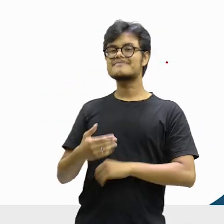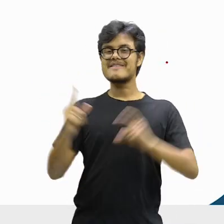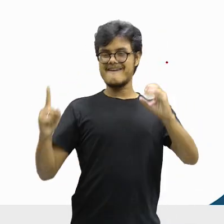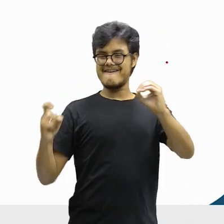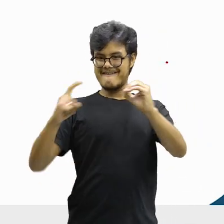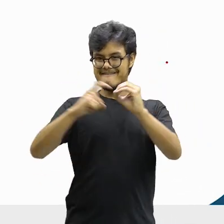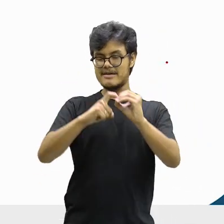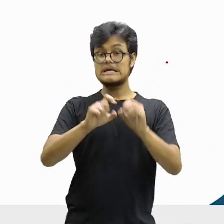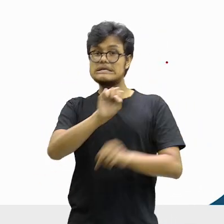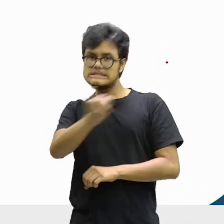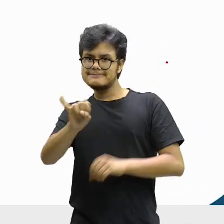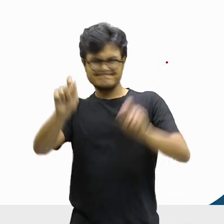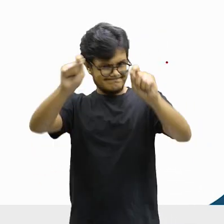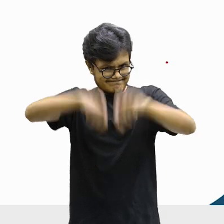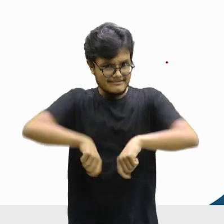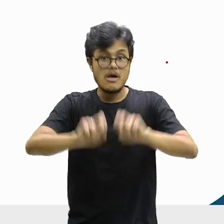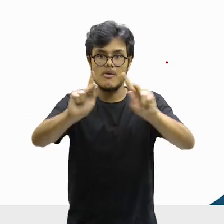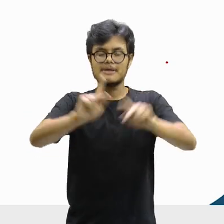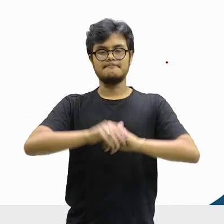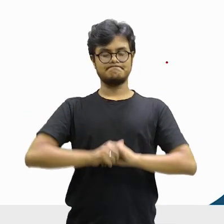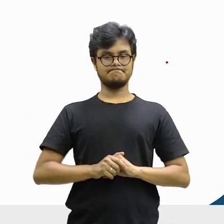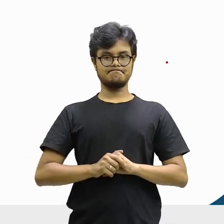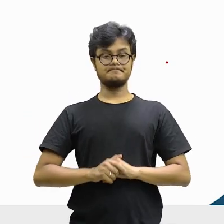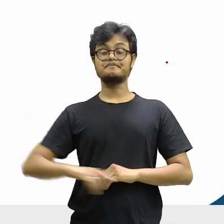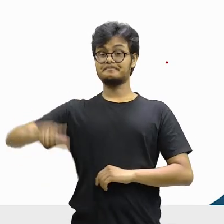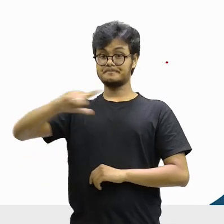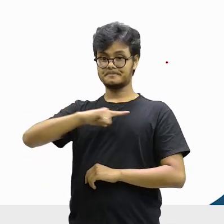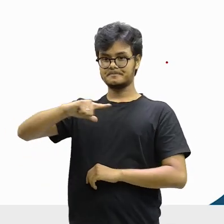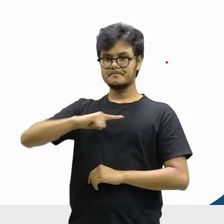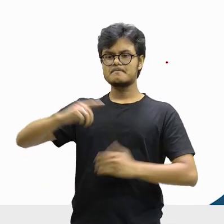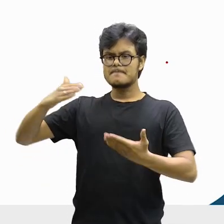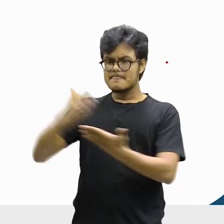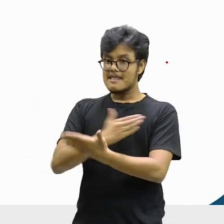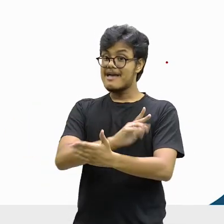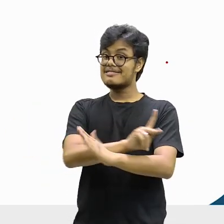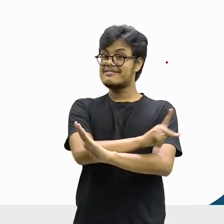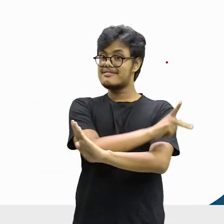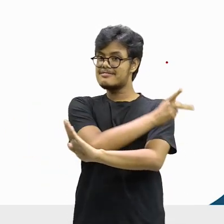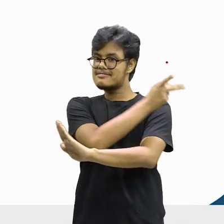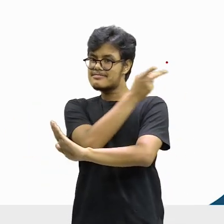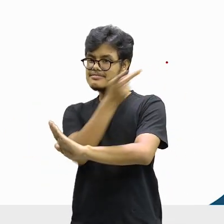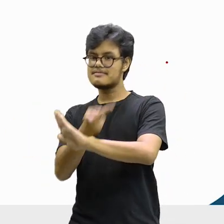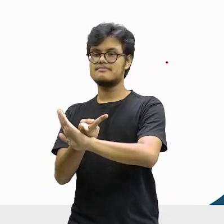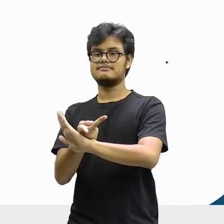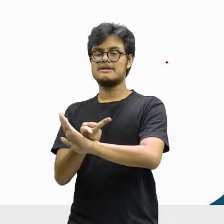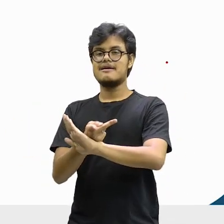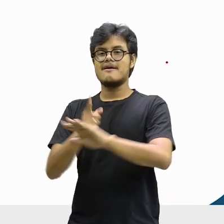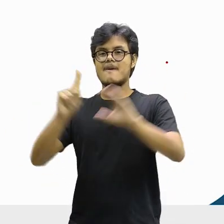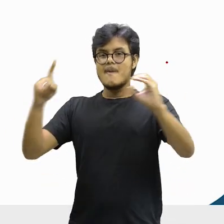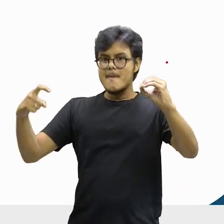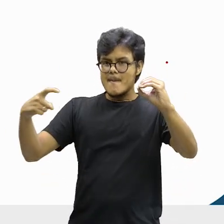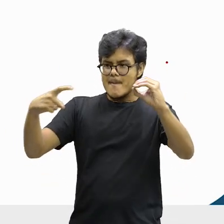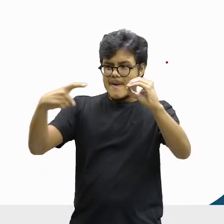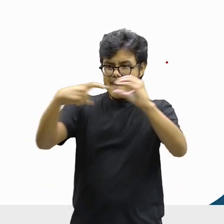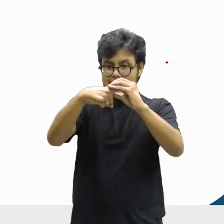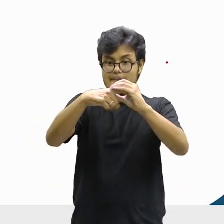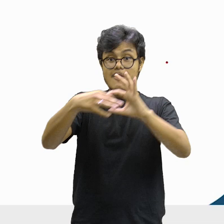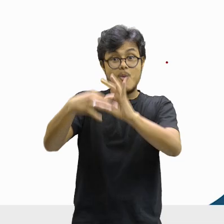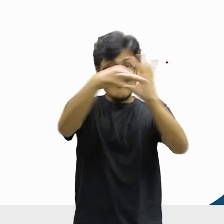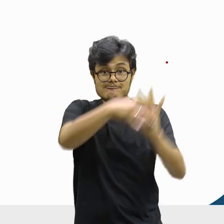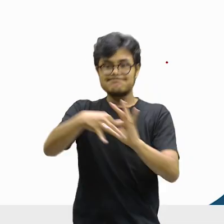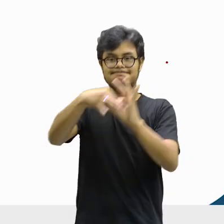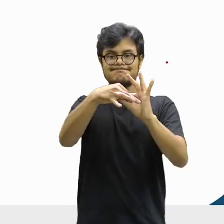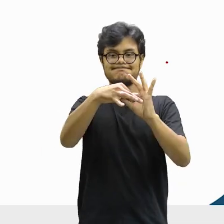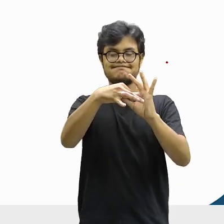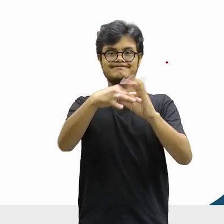Aí quando ocorre a fecundação, nós teremos posteriormente a fusão do núcleo masculino com